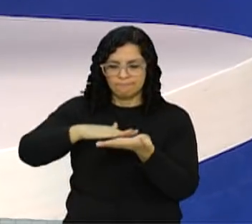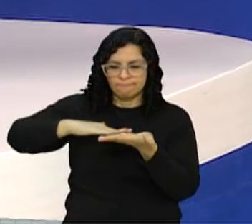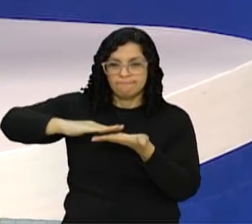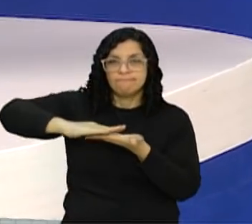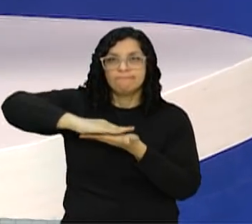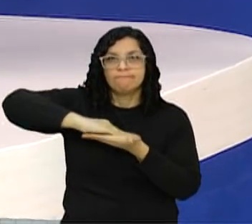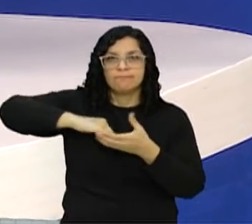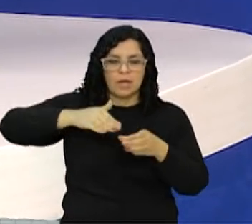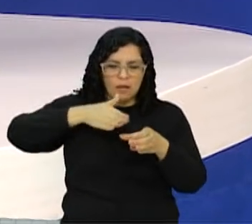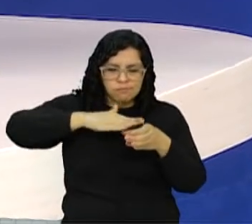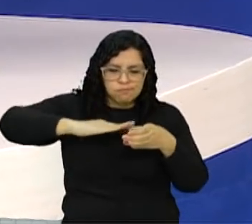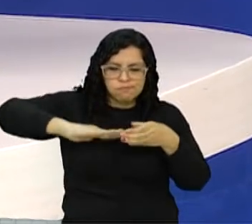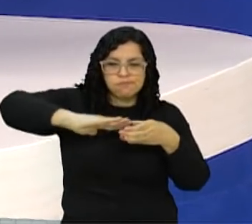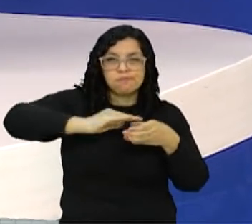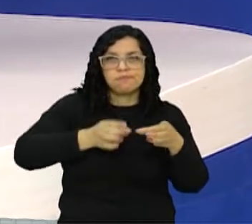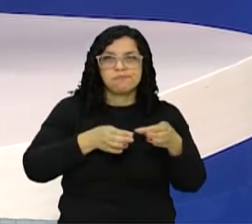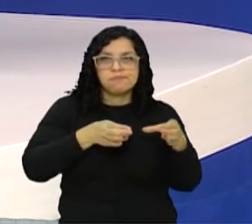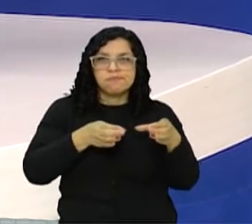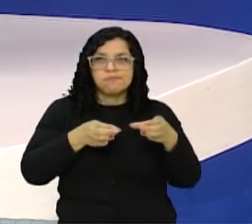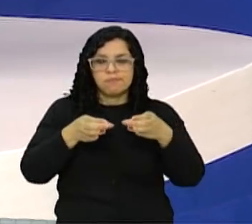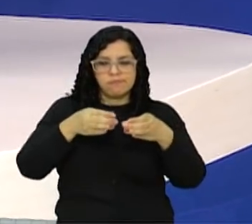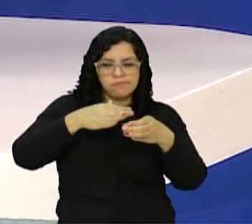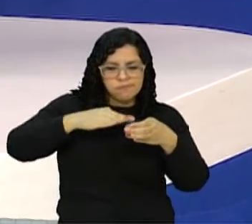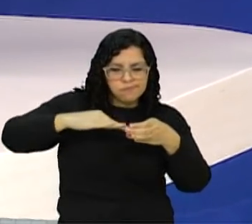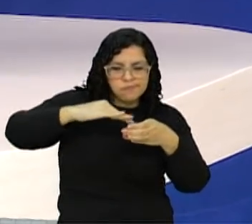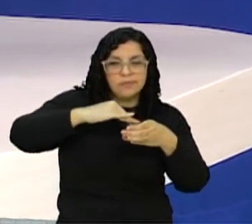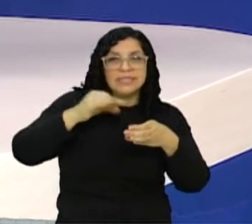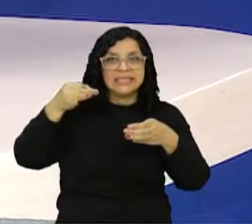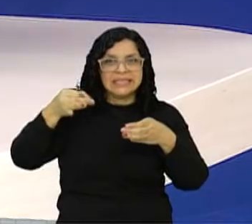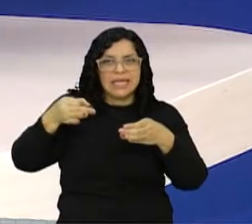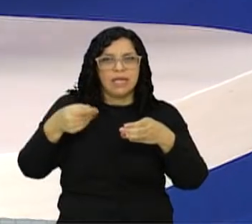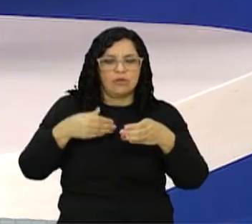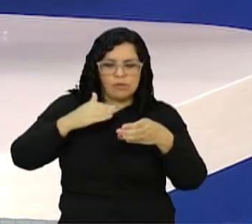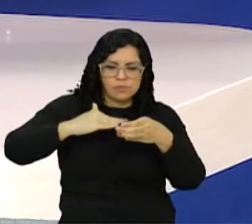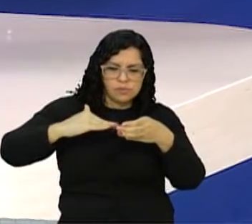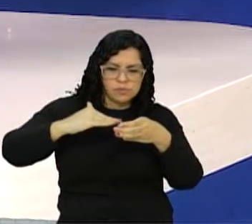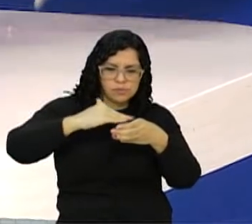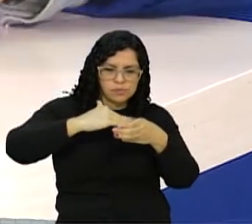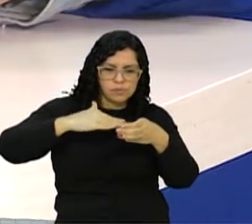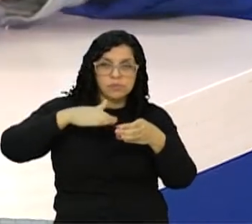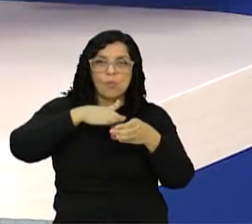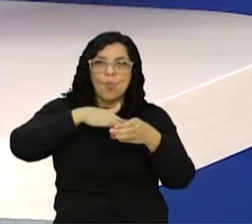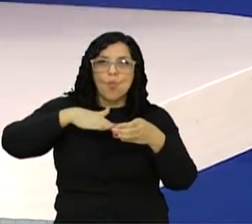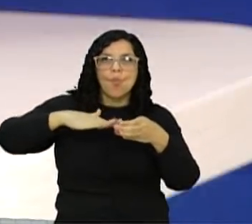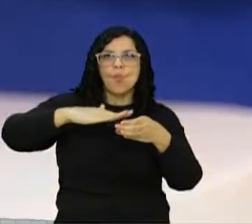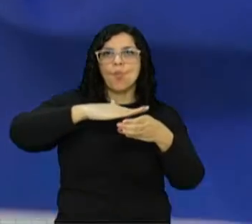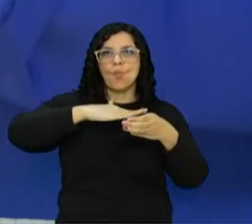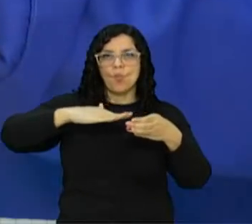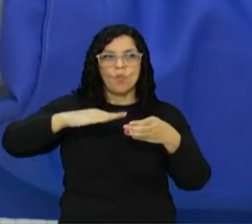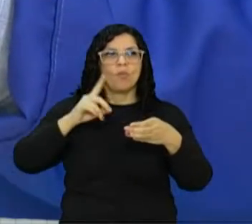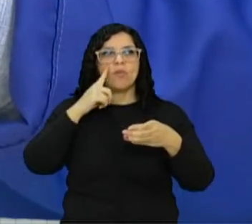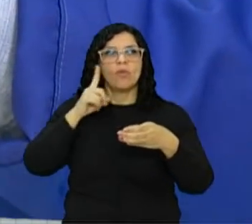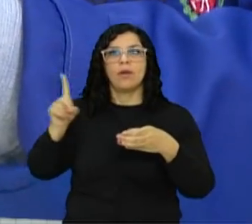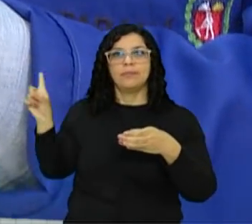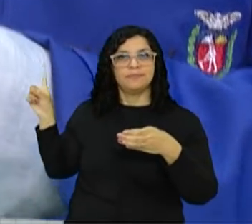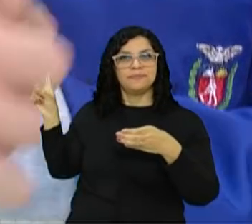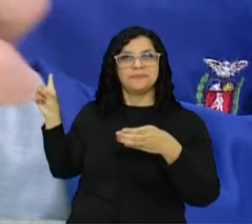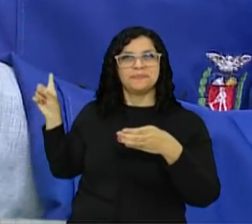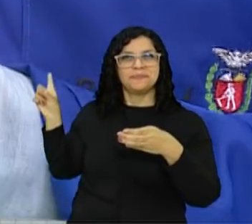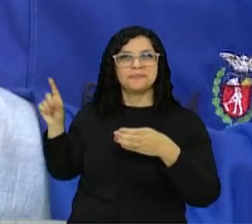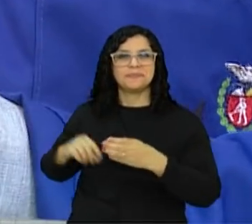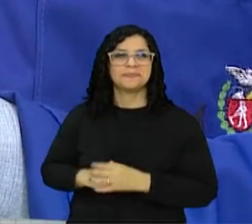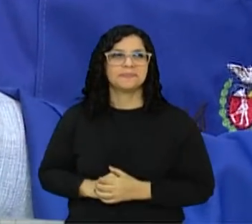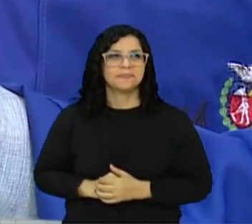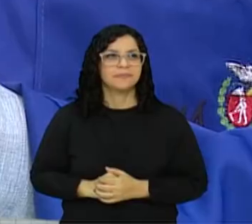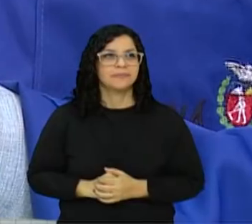Espalha bonitinho, deixa tudo certinho, tudo retinho. E agora, ó, vou levantar para mostrar para